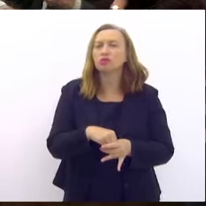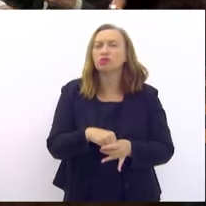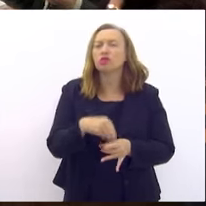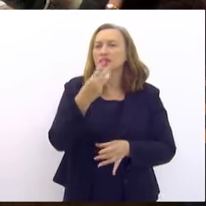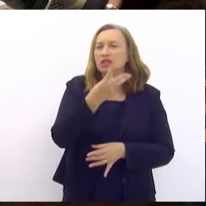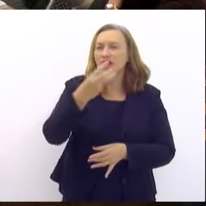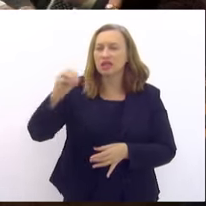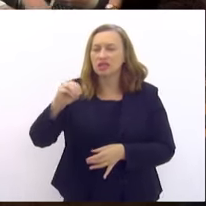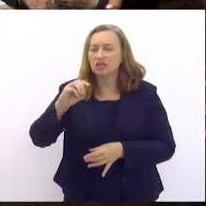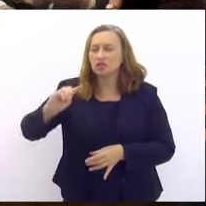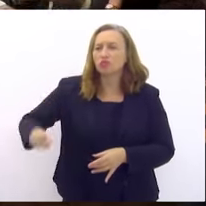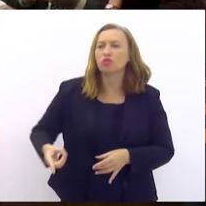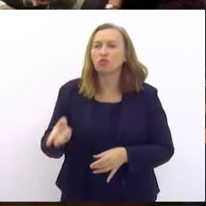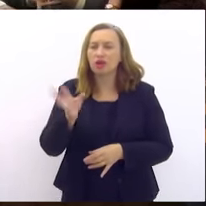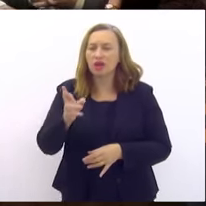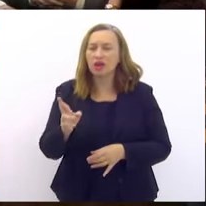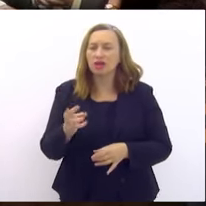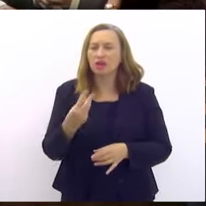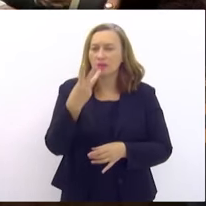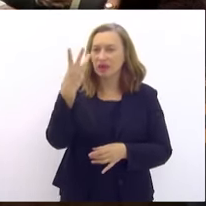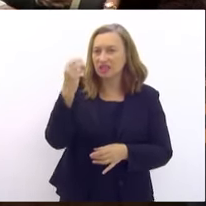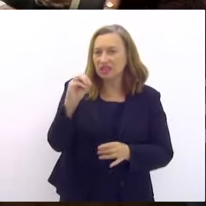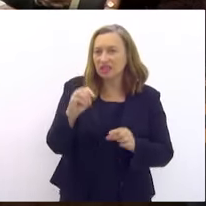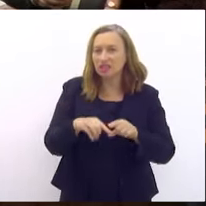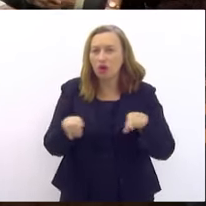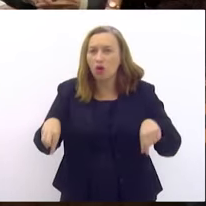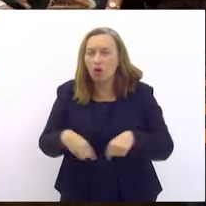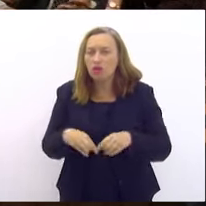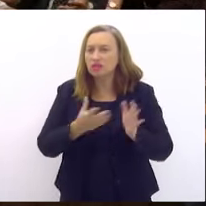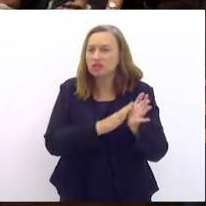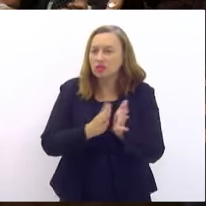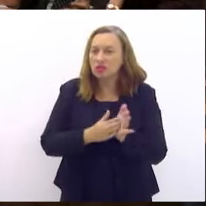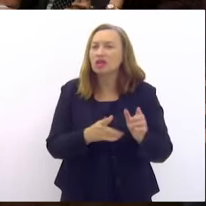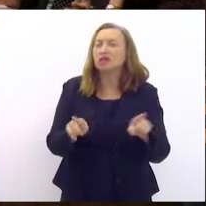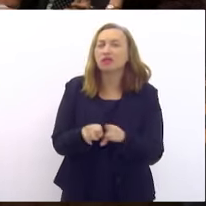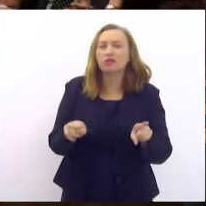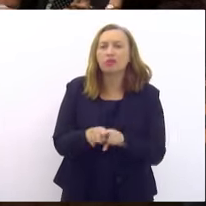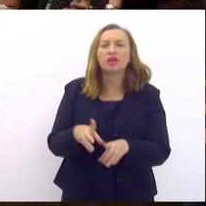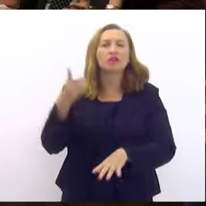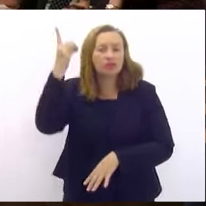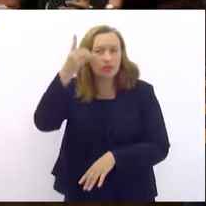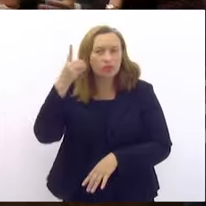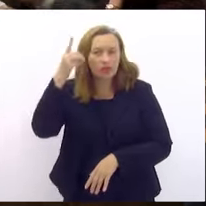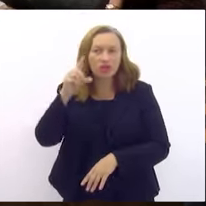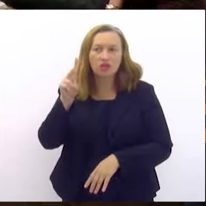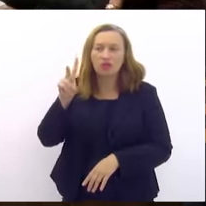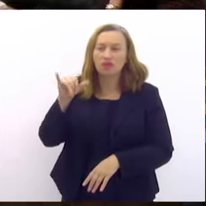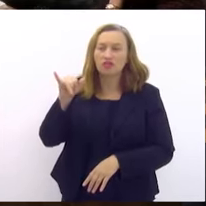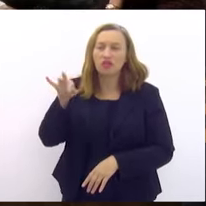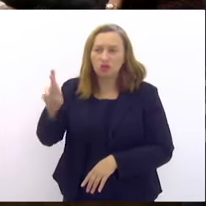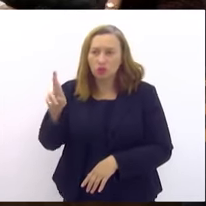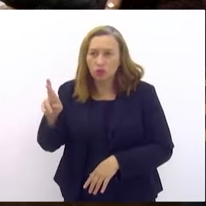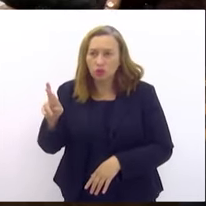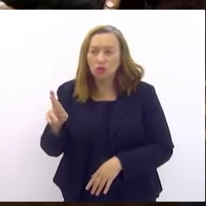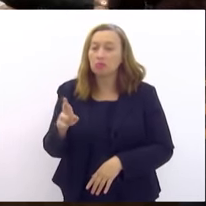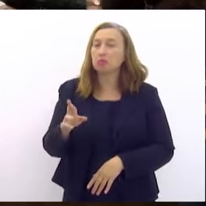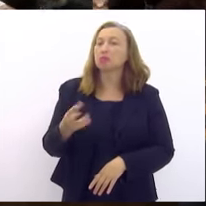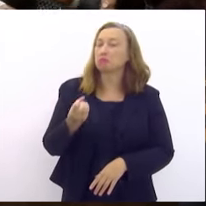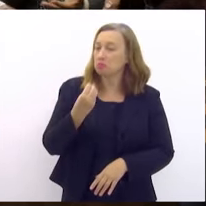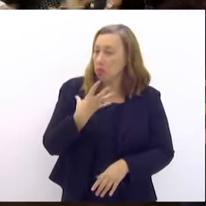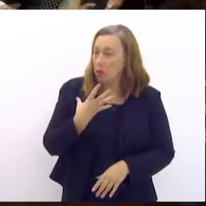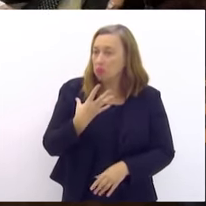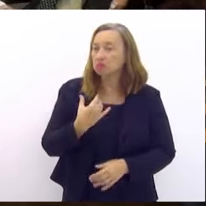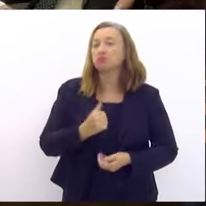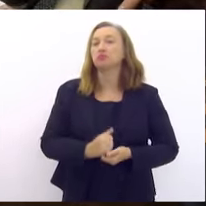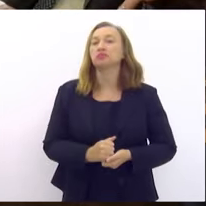300.000 para 30 rodas tem o projeto do vereador do deputado Vittor Júnior um projeto assertivo